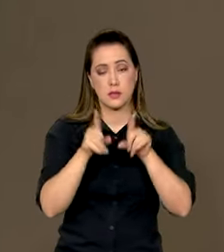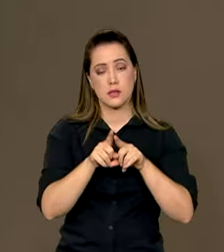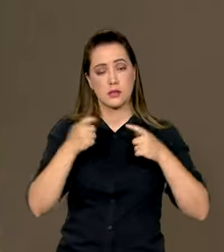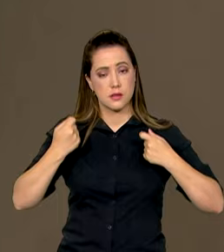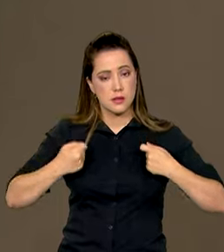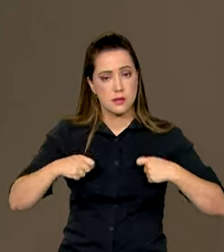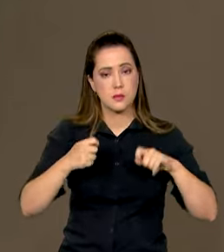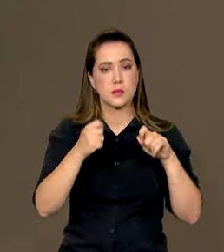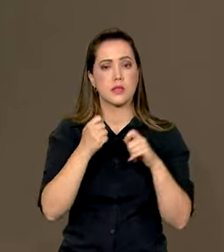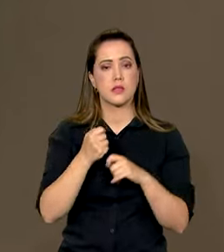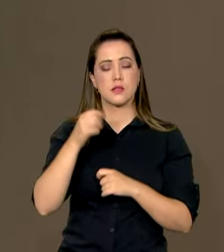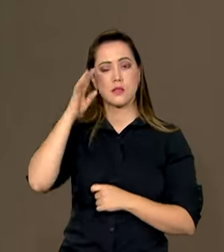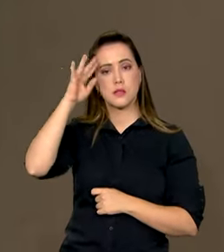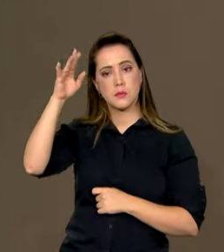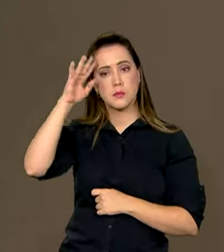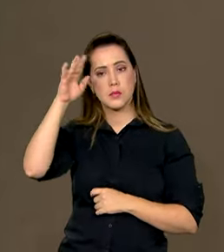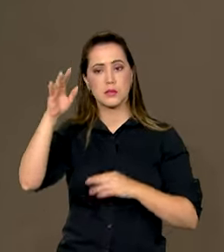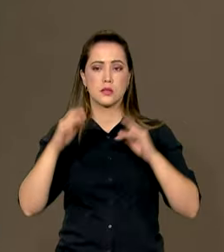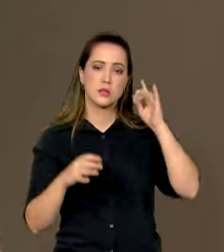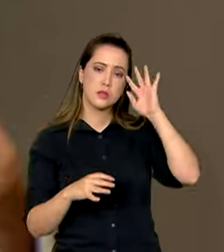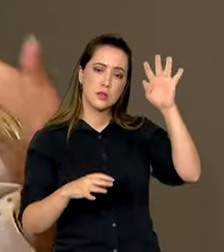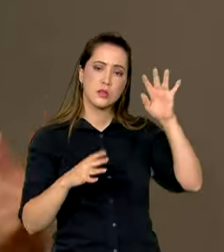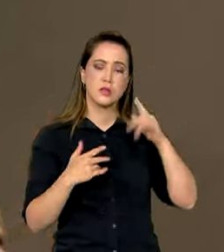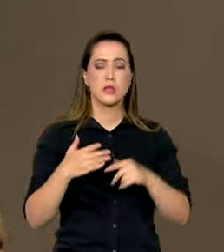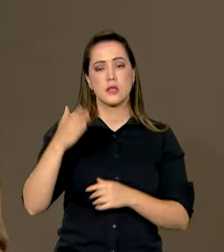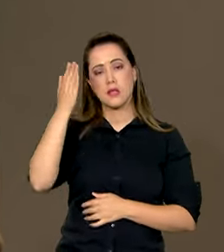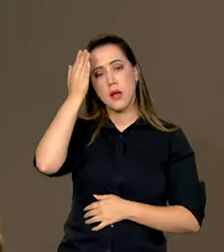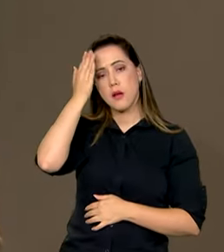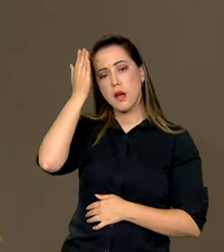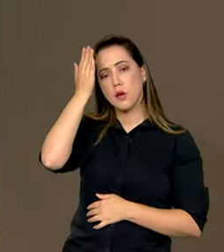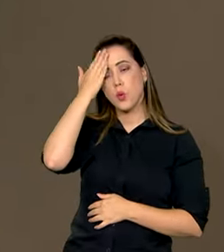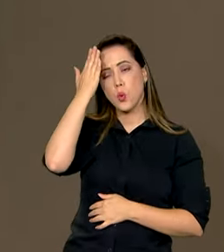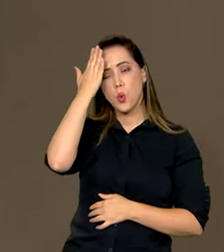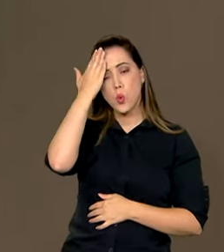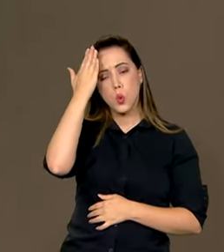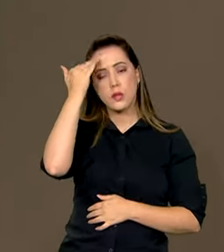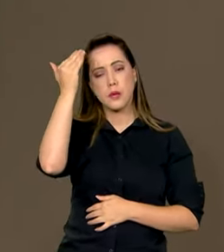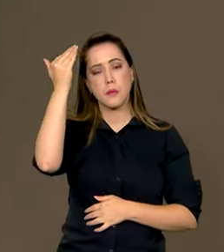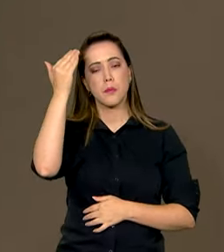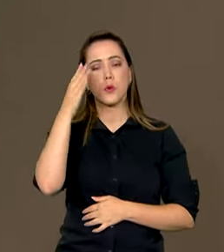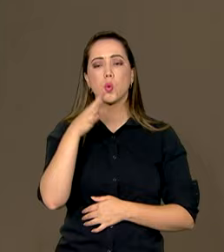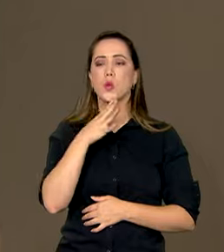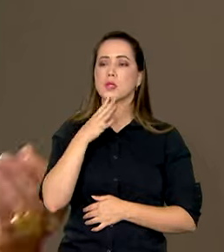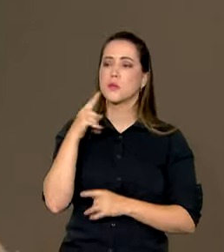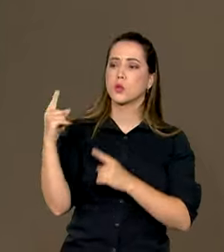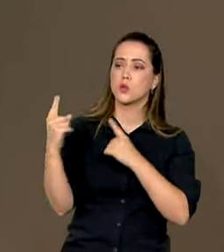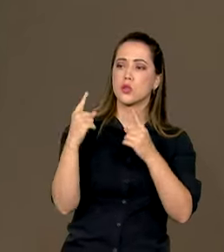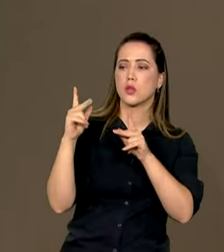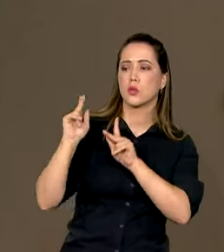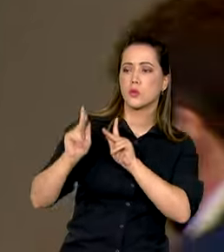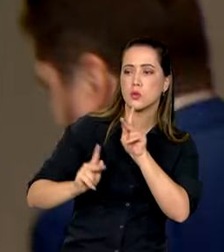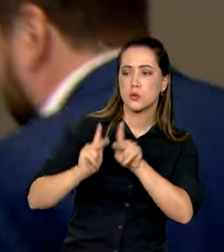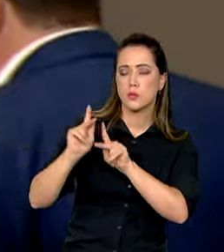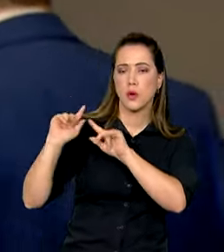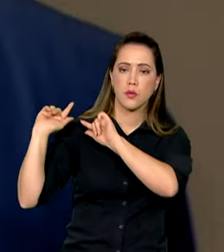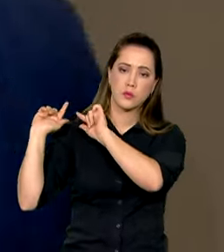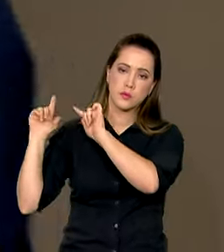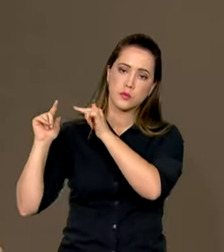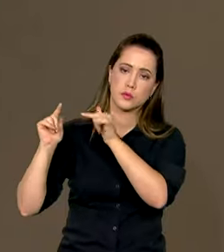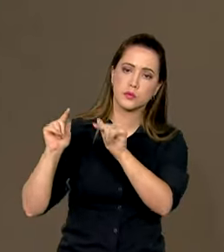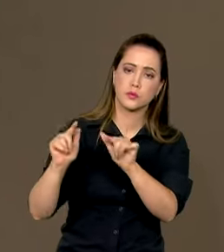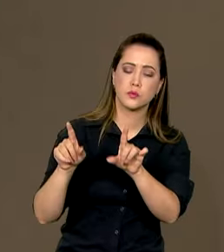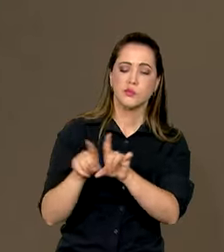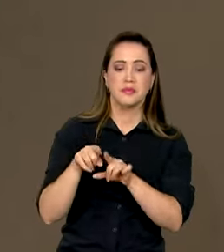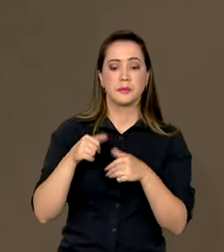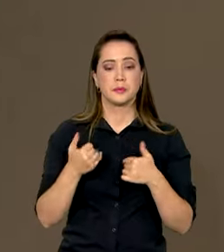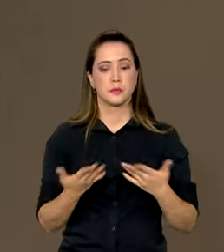a criatividade, a sabedoria popular, dos povos originários